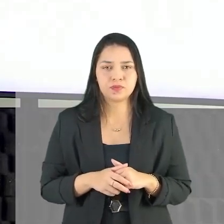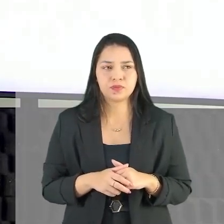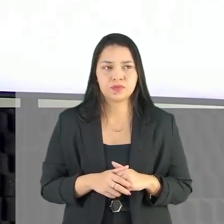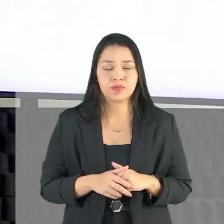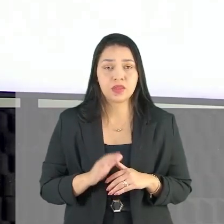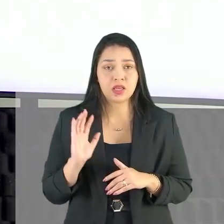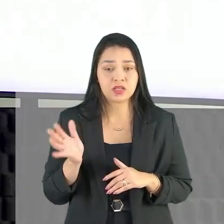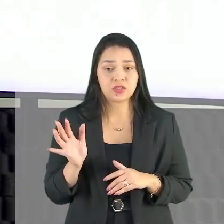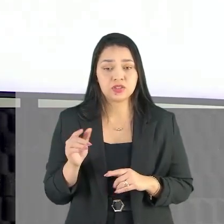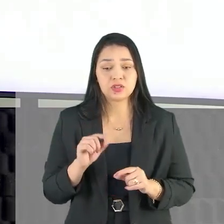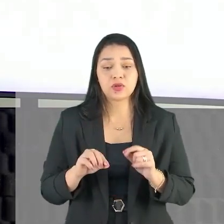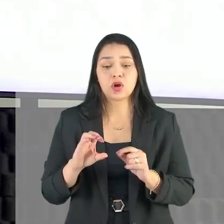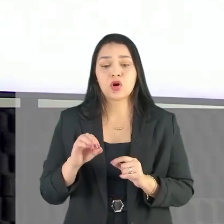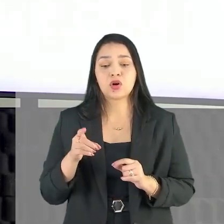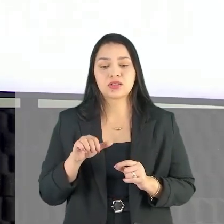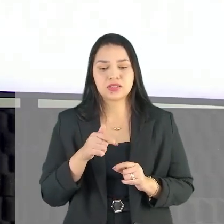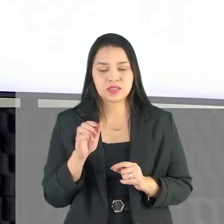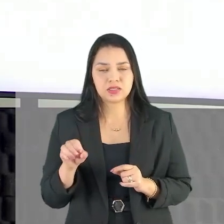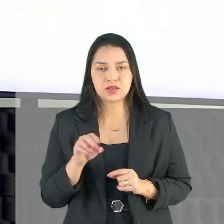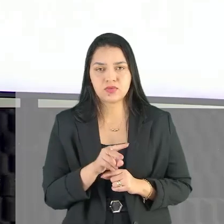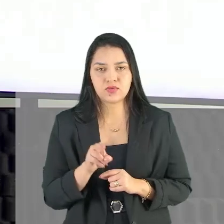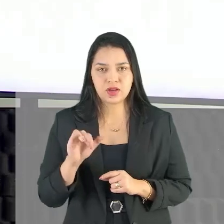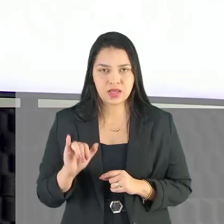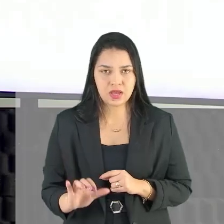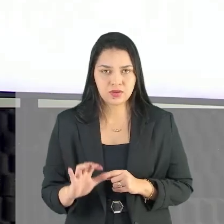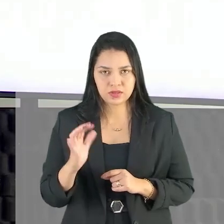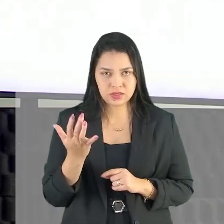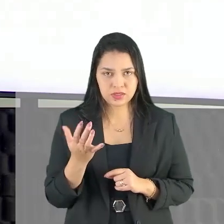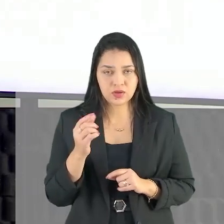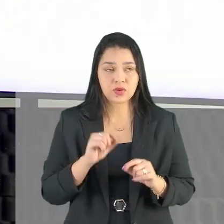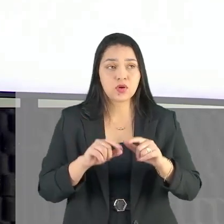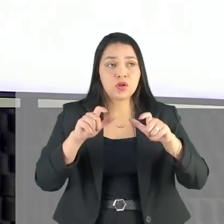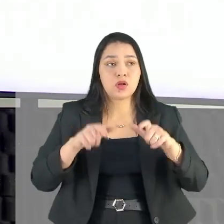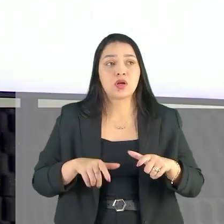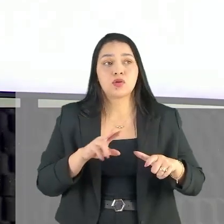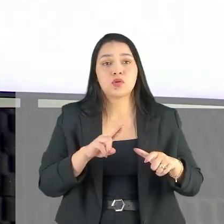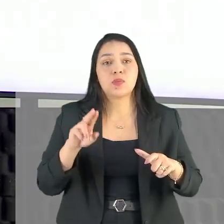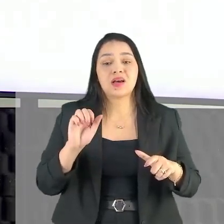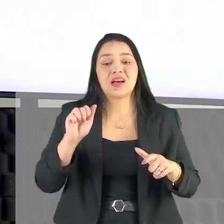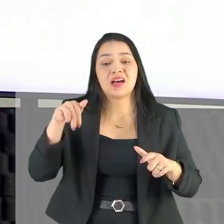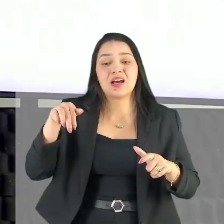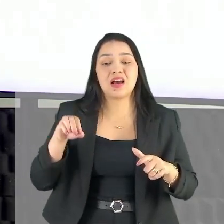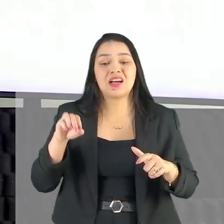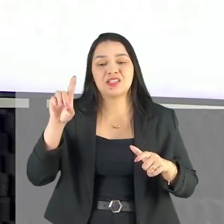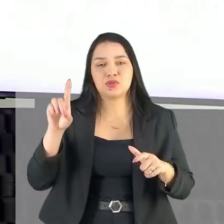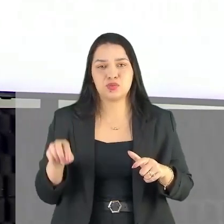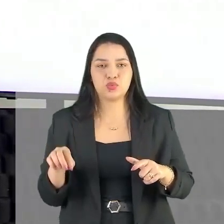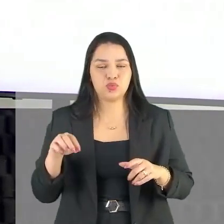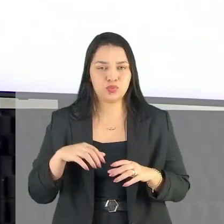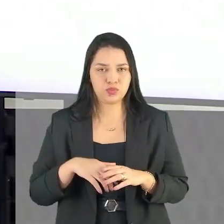Já a oxidação vai acontecer em um local que a gente chama de ânodo.